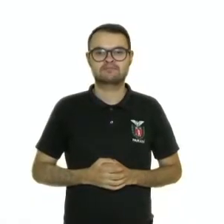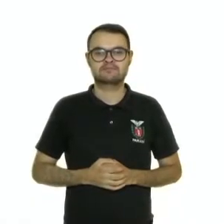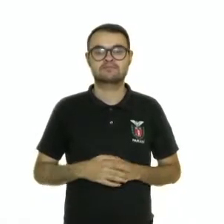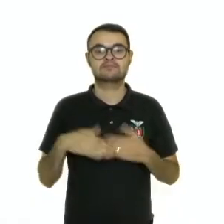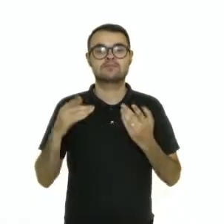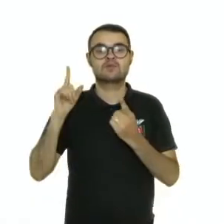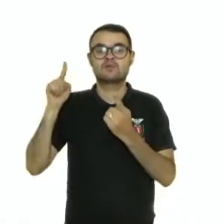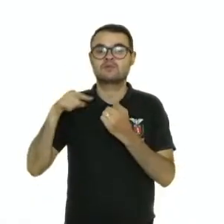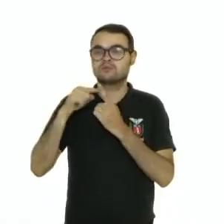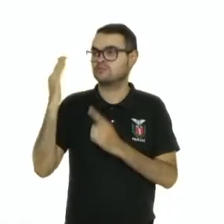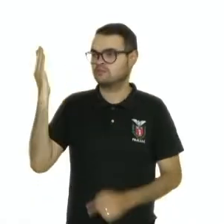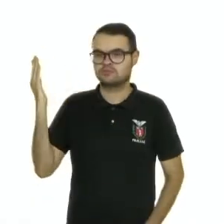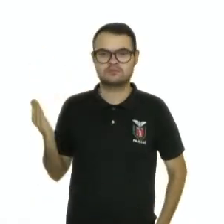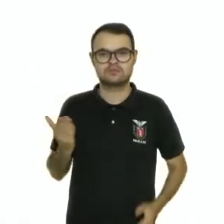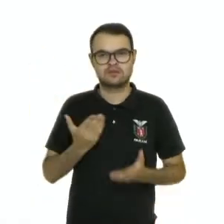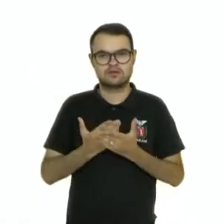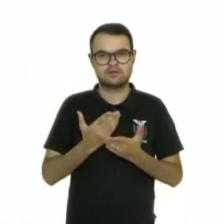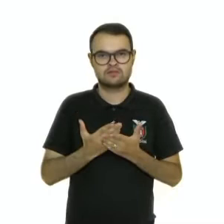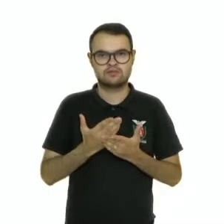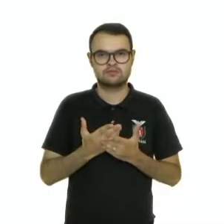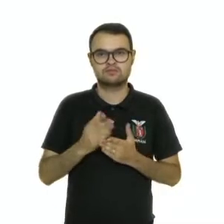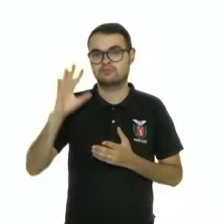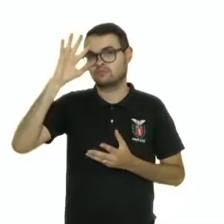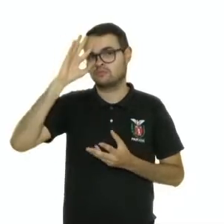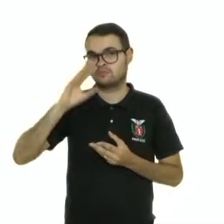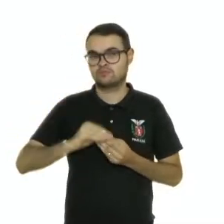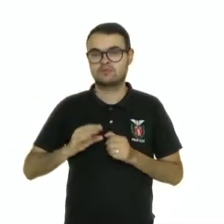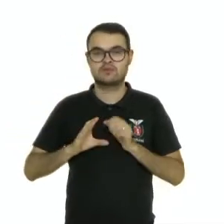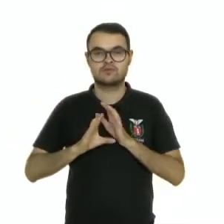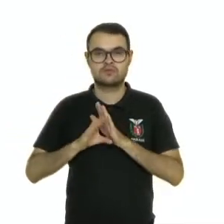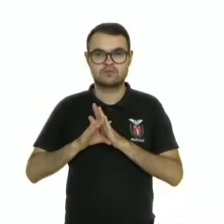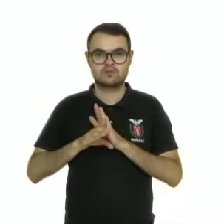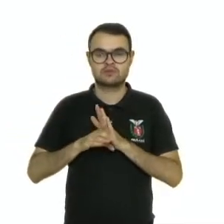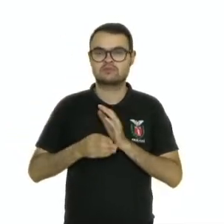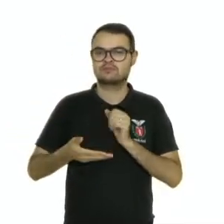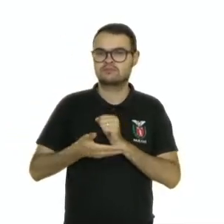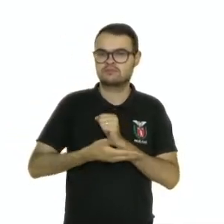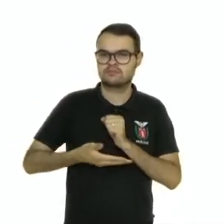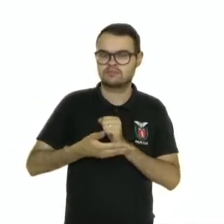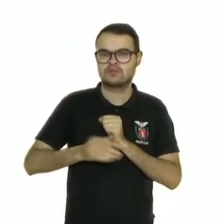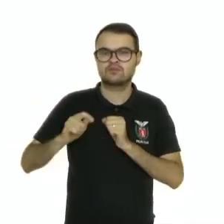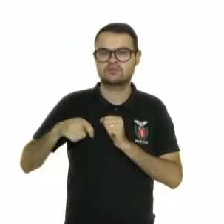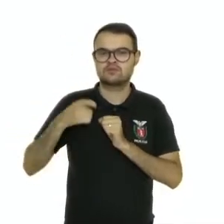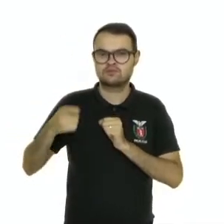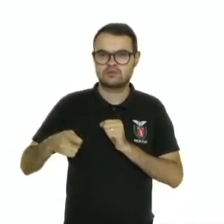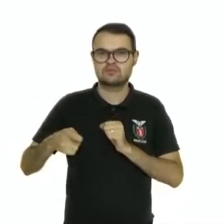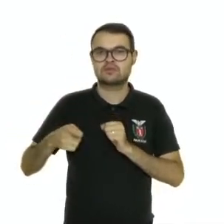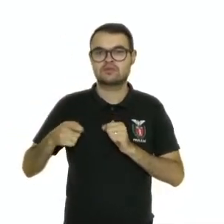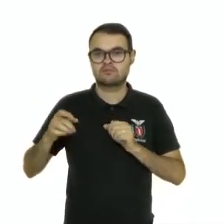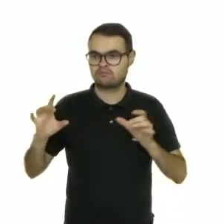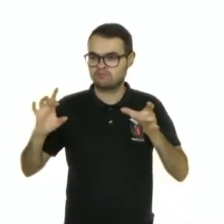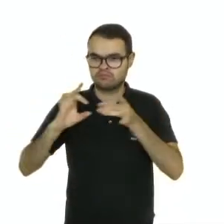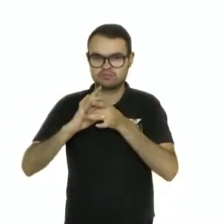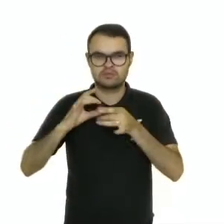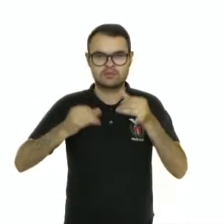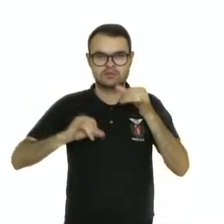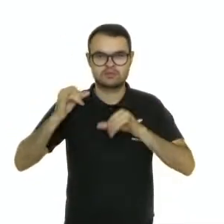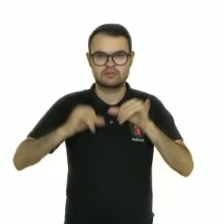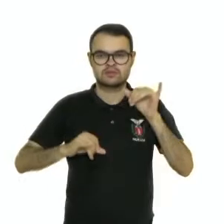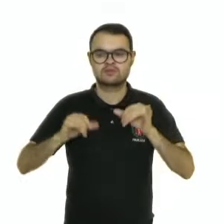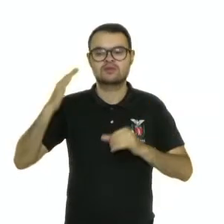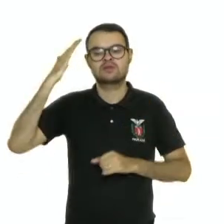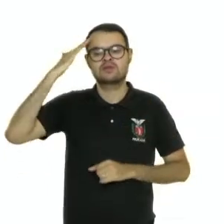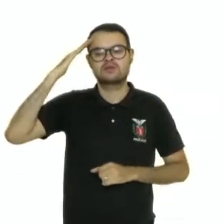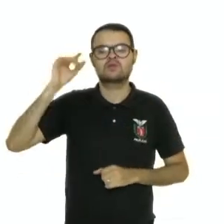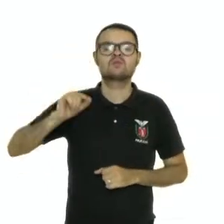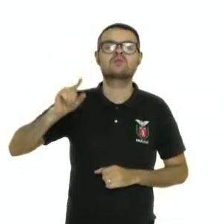Então, os objetivos da aula de hoje. Compreender os conceitos e fundamentos sobre ligações químicas, entender o que é e como